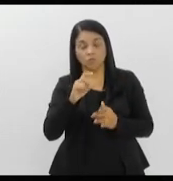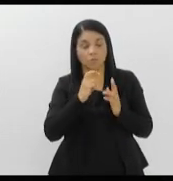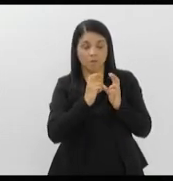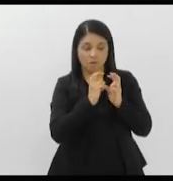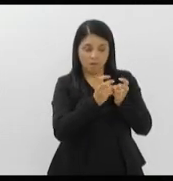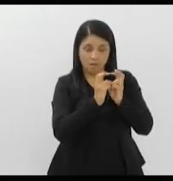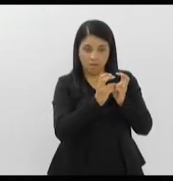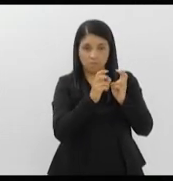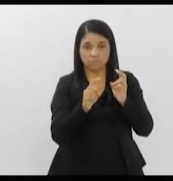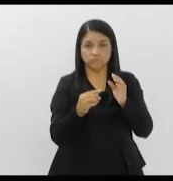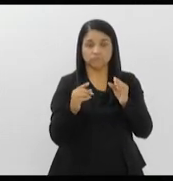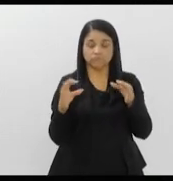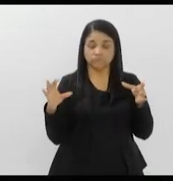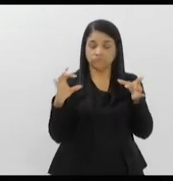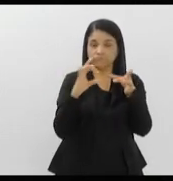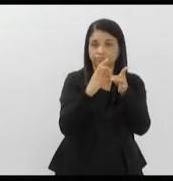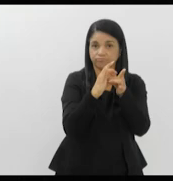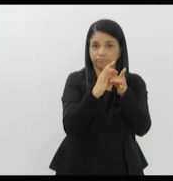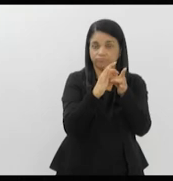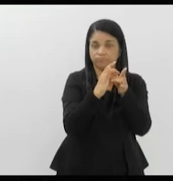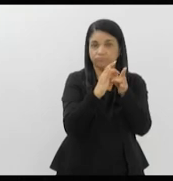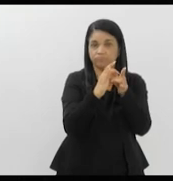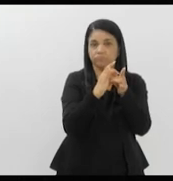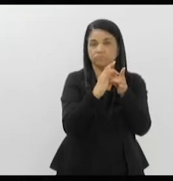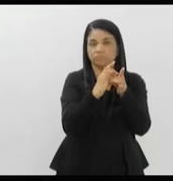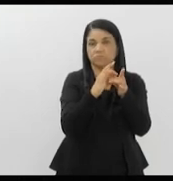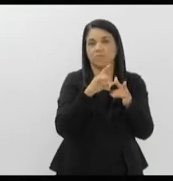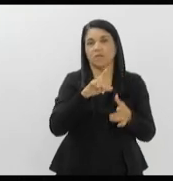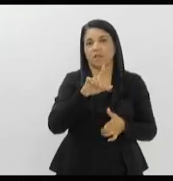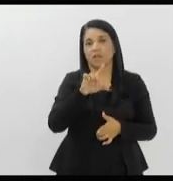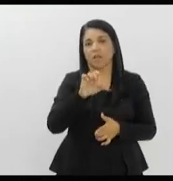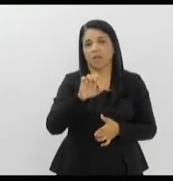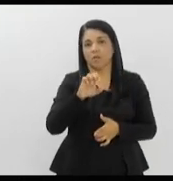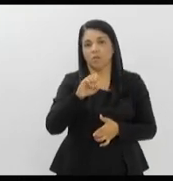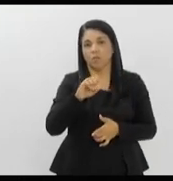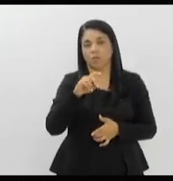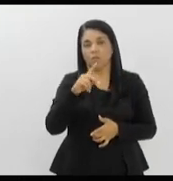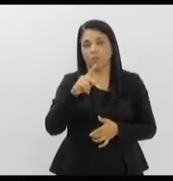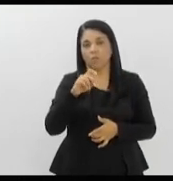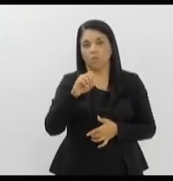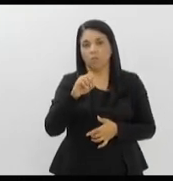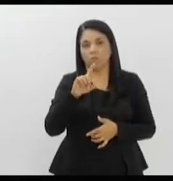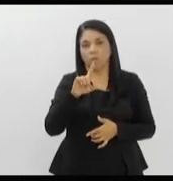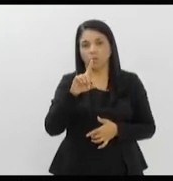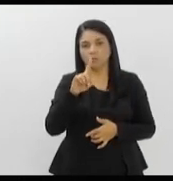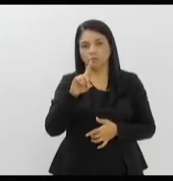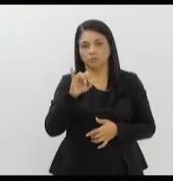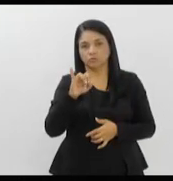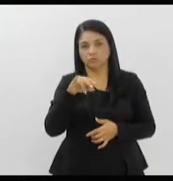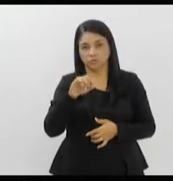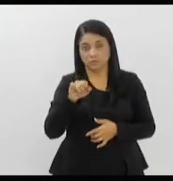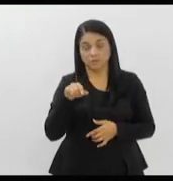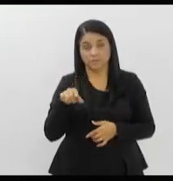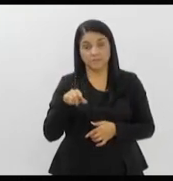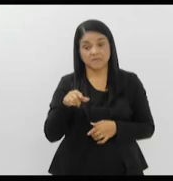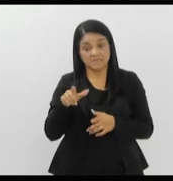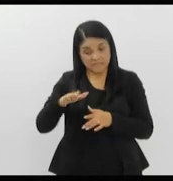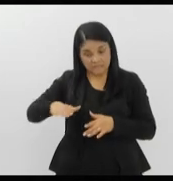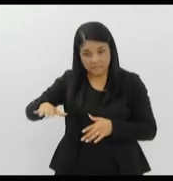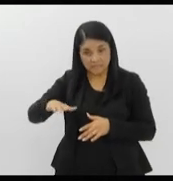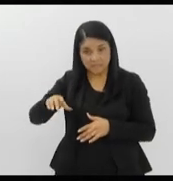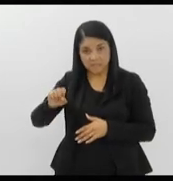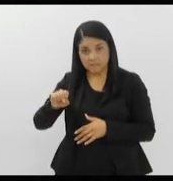a estação de São Cristóvão até a Leopoldina. E em São Cristóvão é outro polo